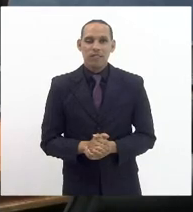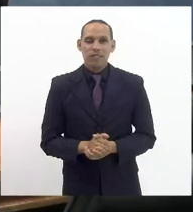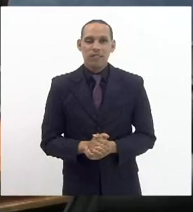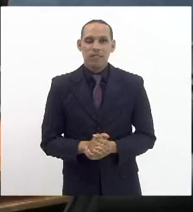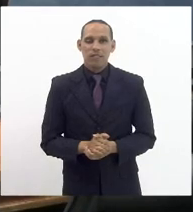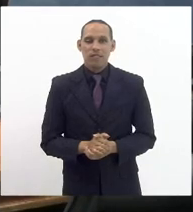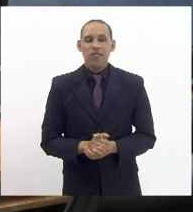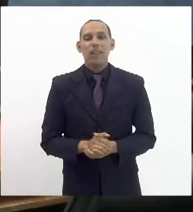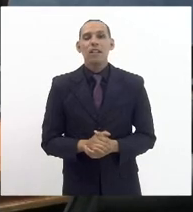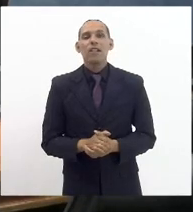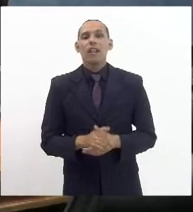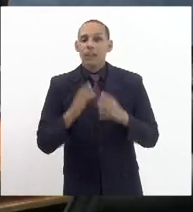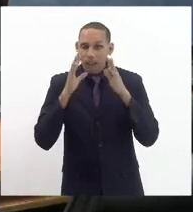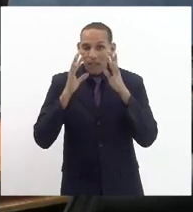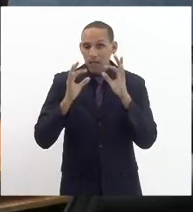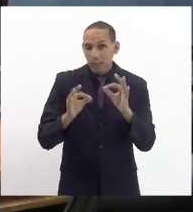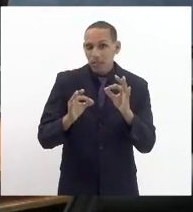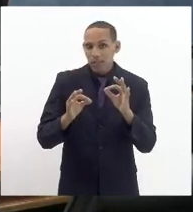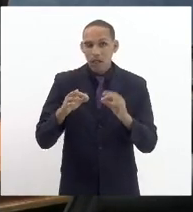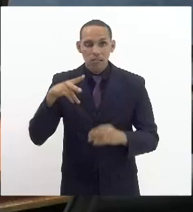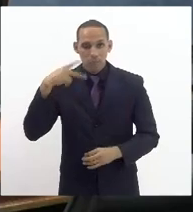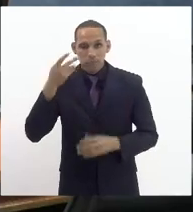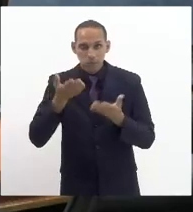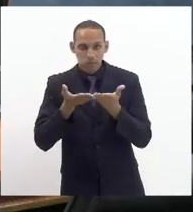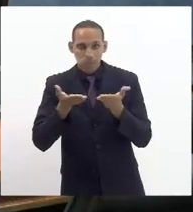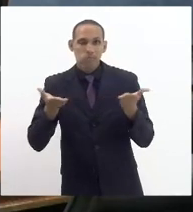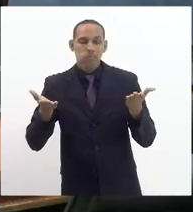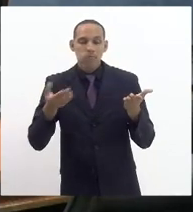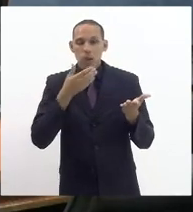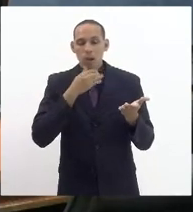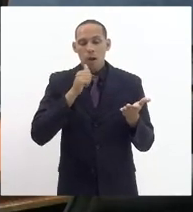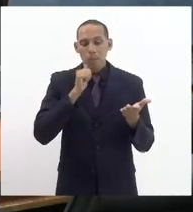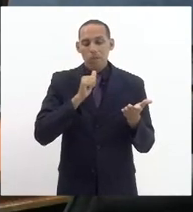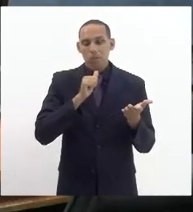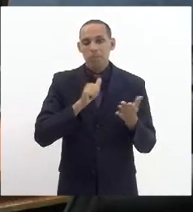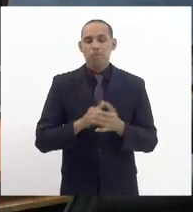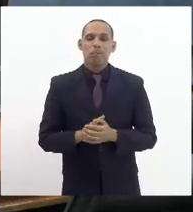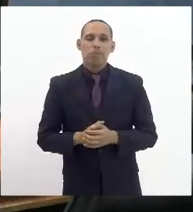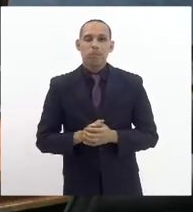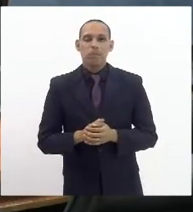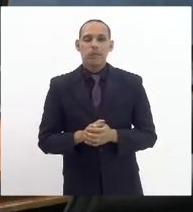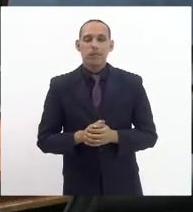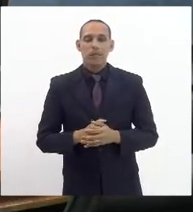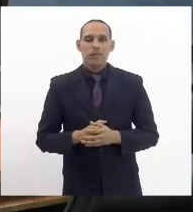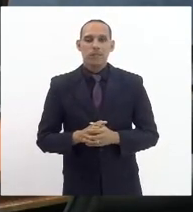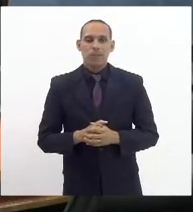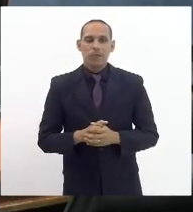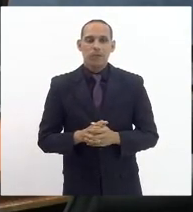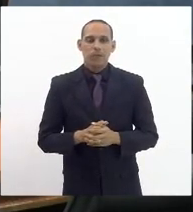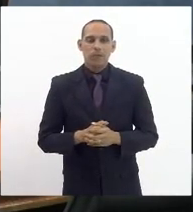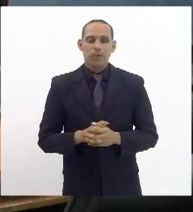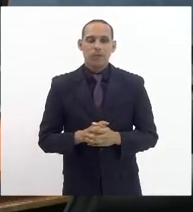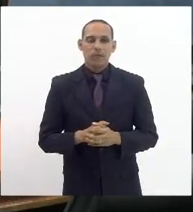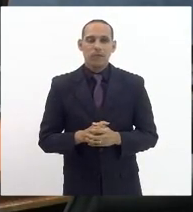Eu quero chamar a atenção de senhoras parlamentares e senhores parlamentares. Cópia de tudo que aconteceu, parecer do Supremo. Nós